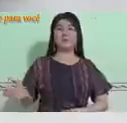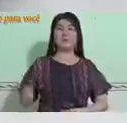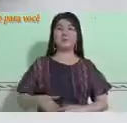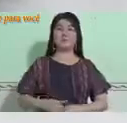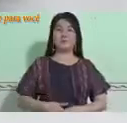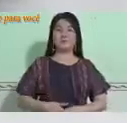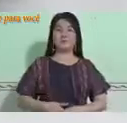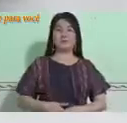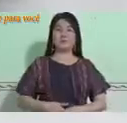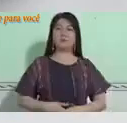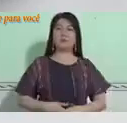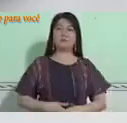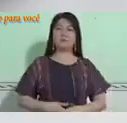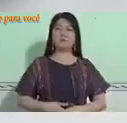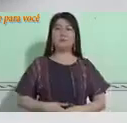Como usar